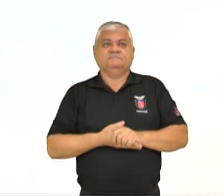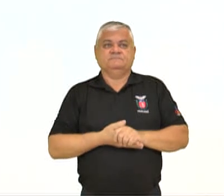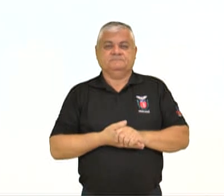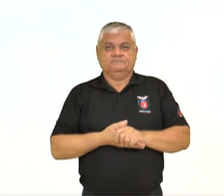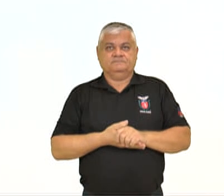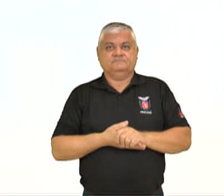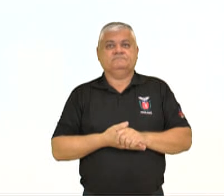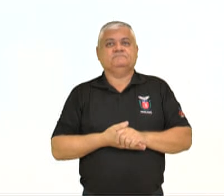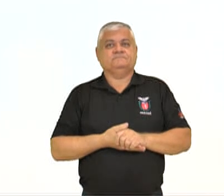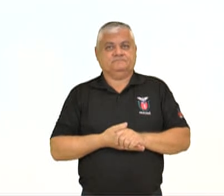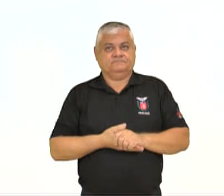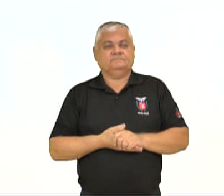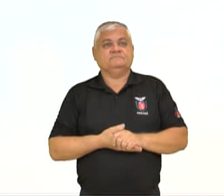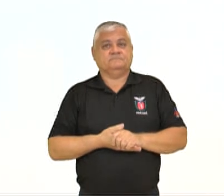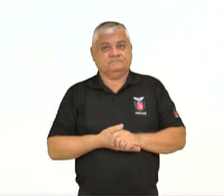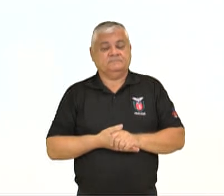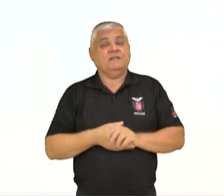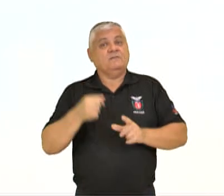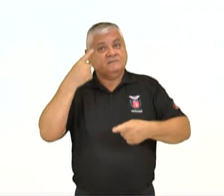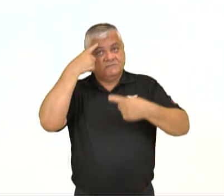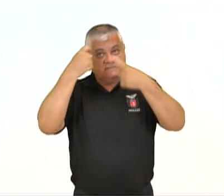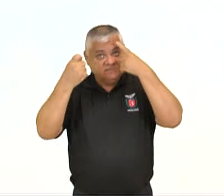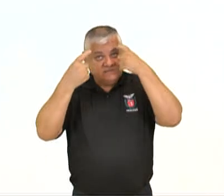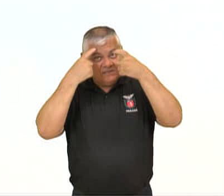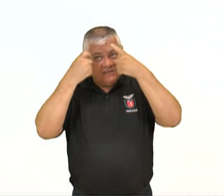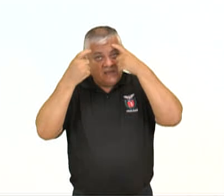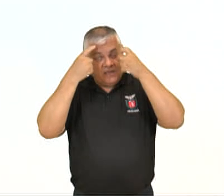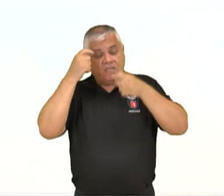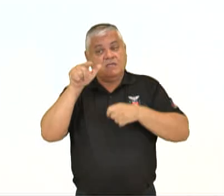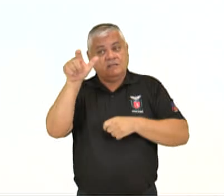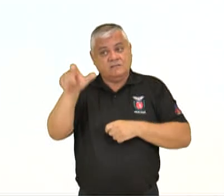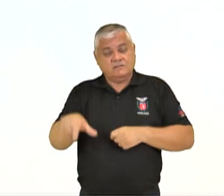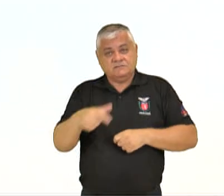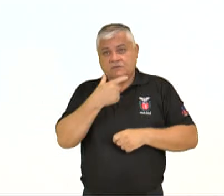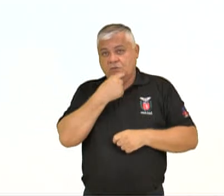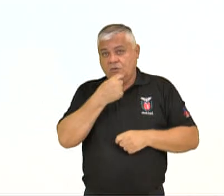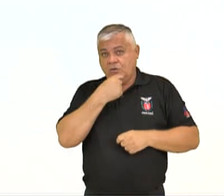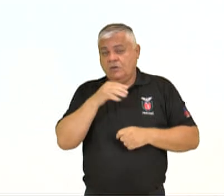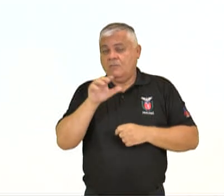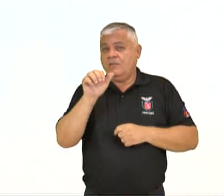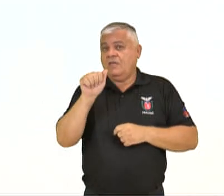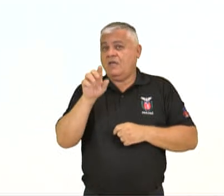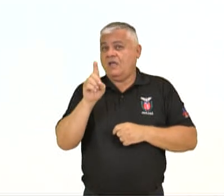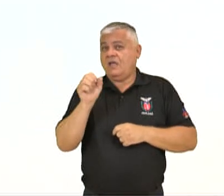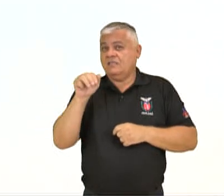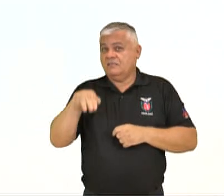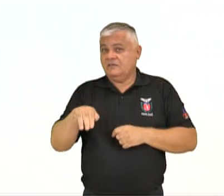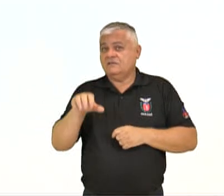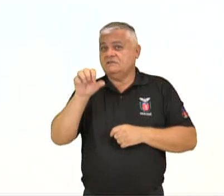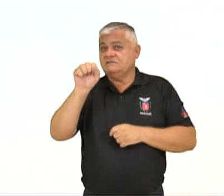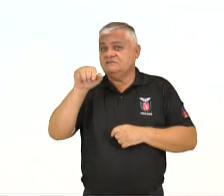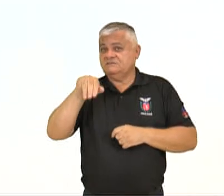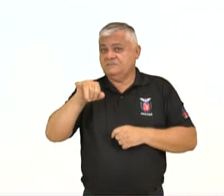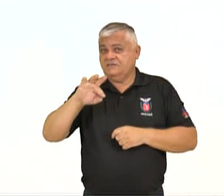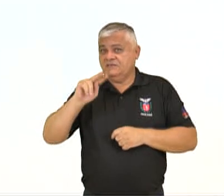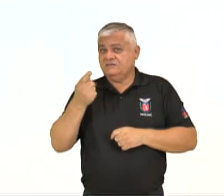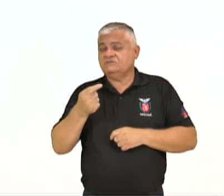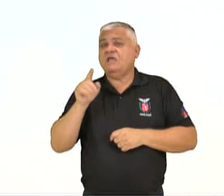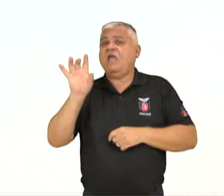Bom, segundo as ideias de Adam Smith, cada nação deveria